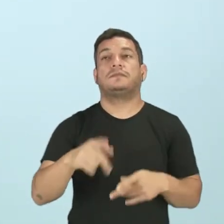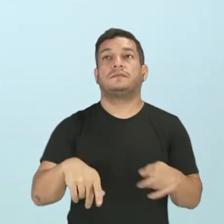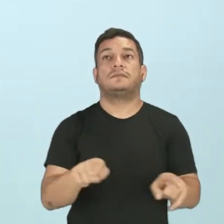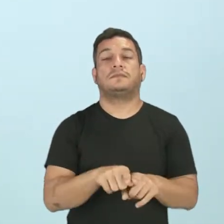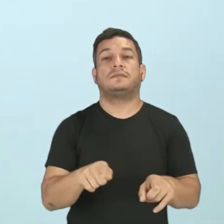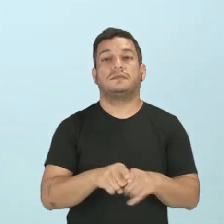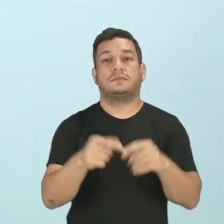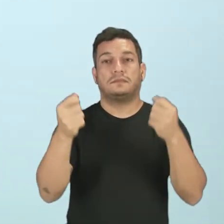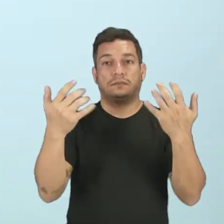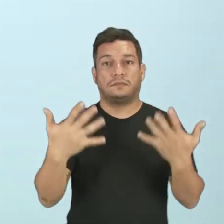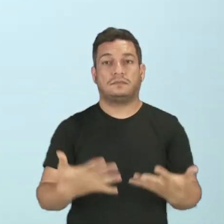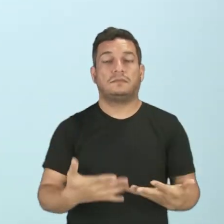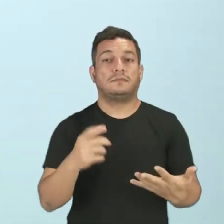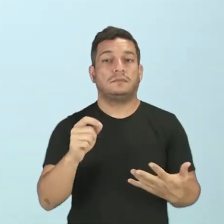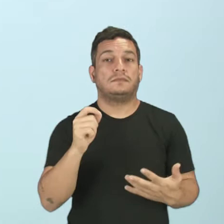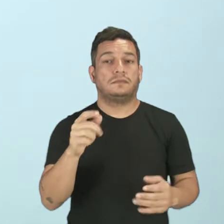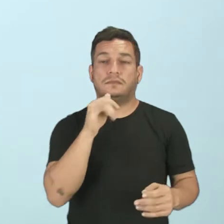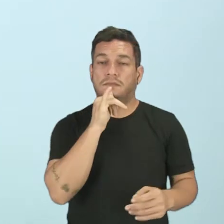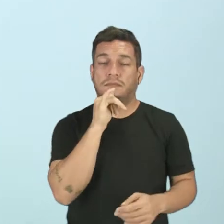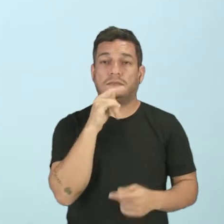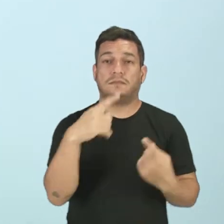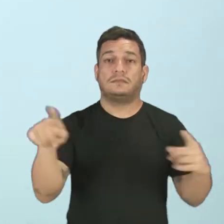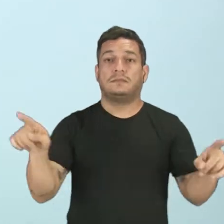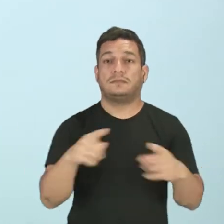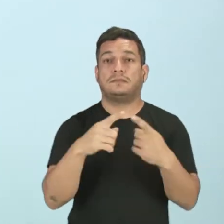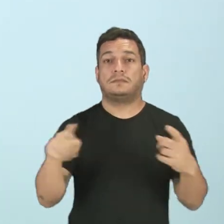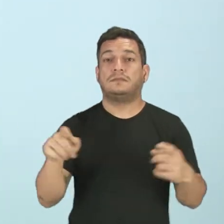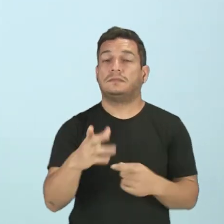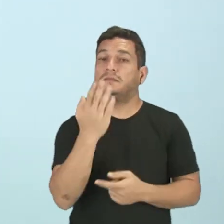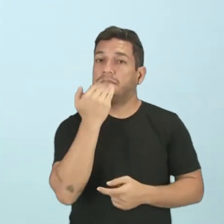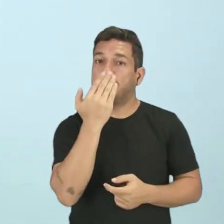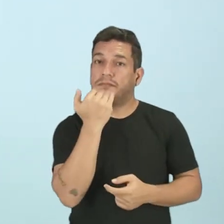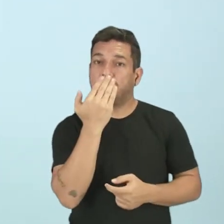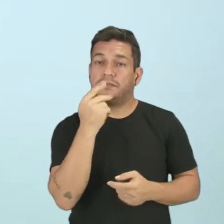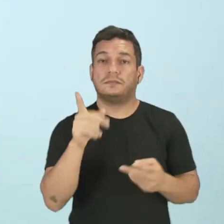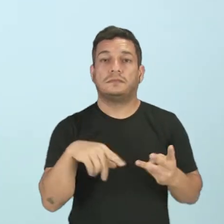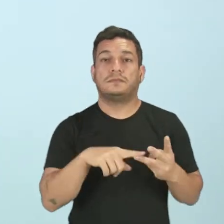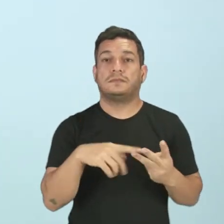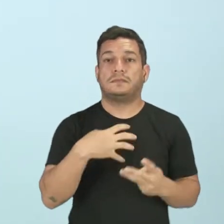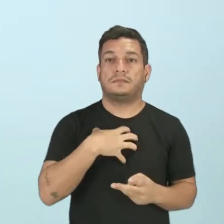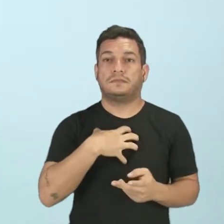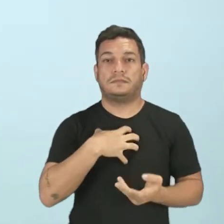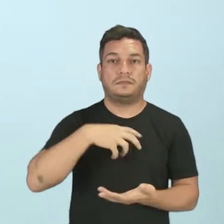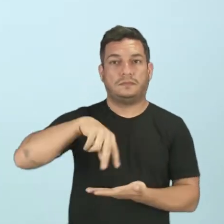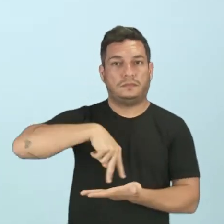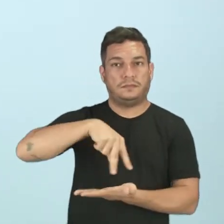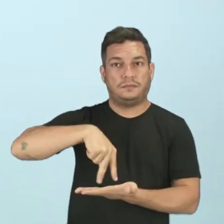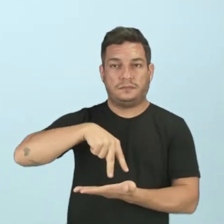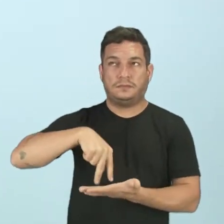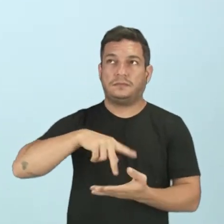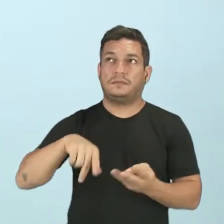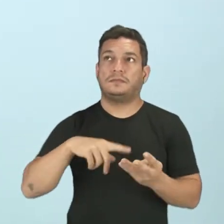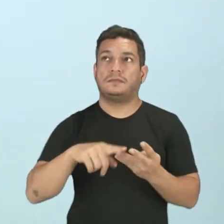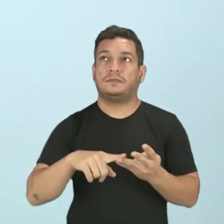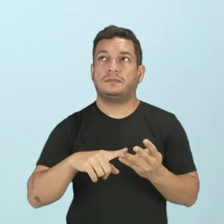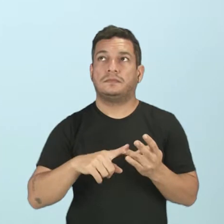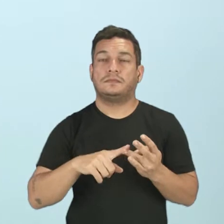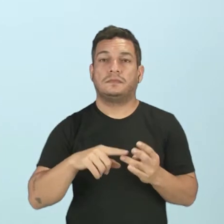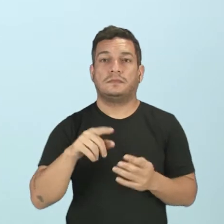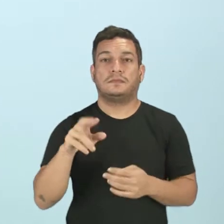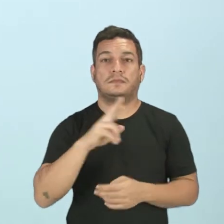estamos falando disso. Então, a música, a comida típica, o modo de dançar, um